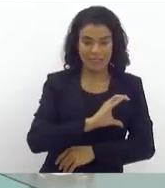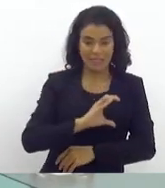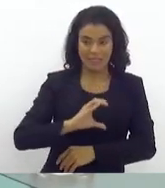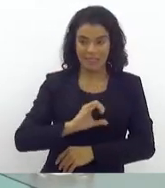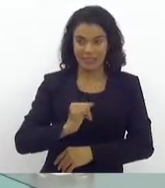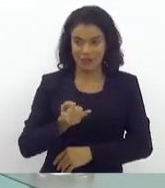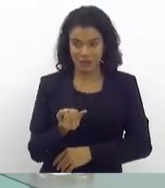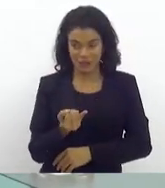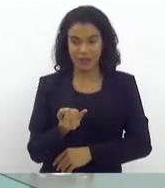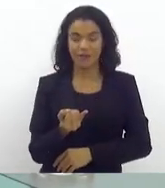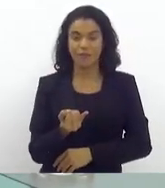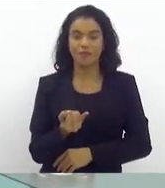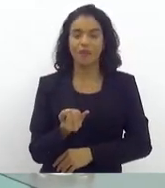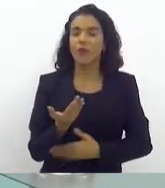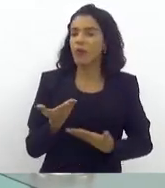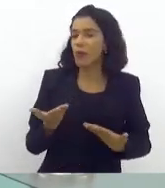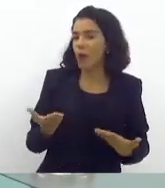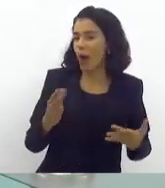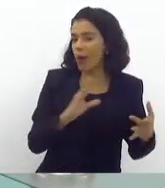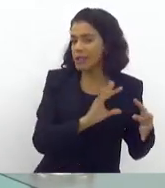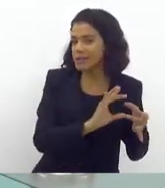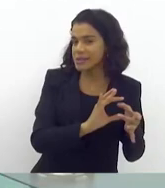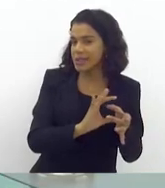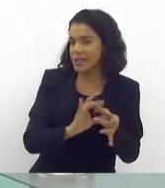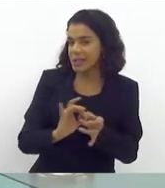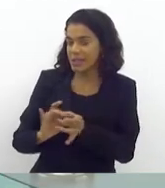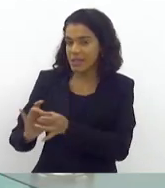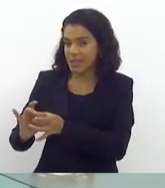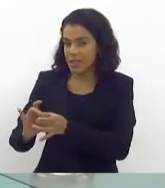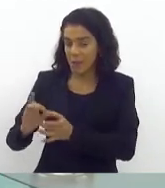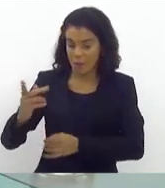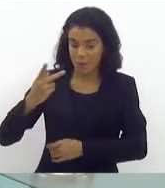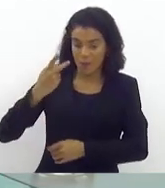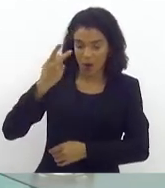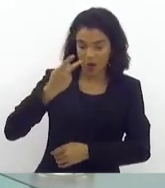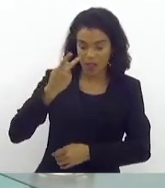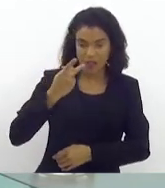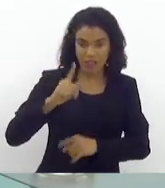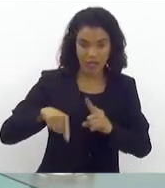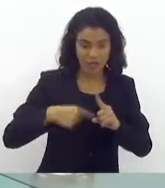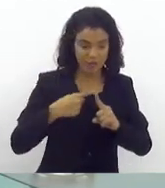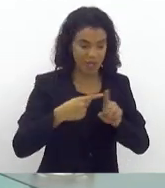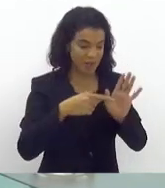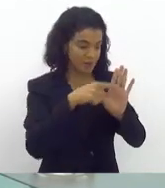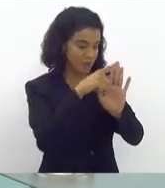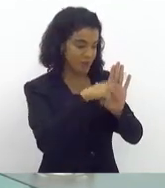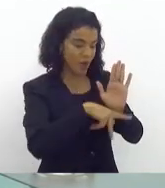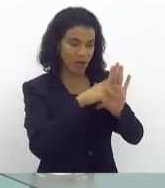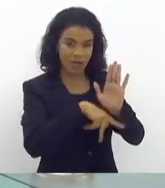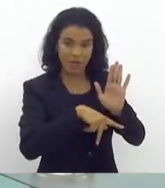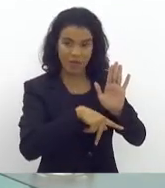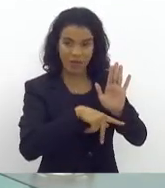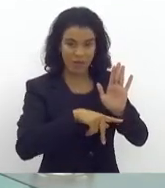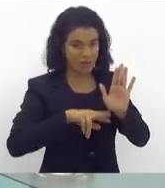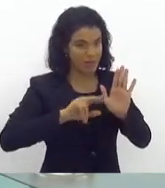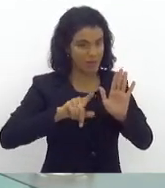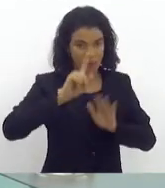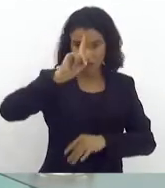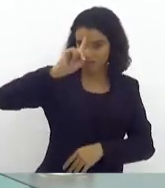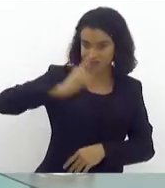com essa linha de entendimento, política e programa não é determinativo.